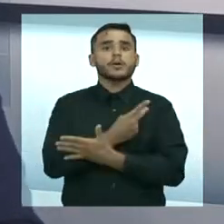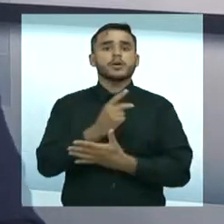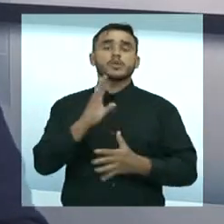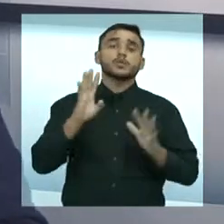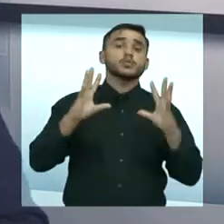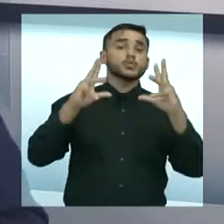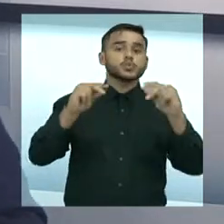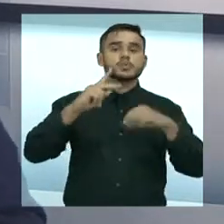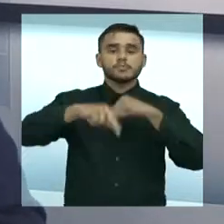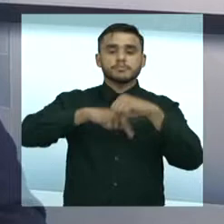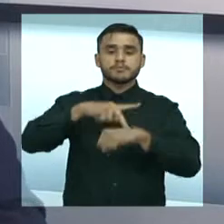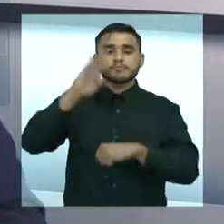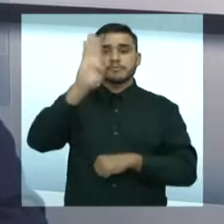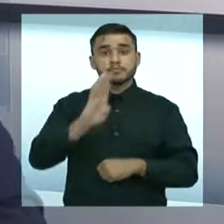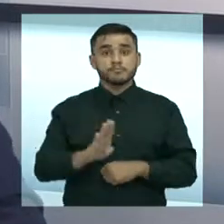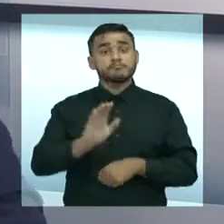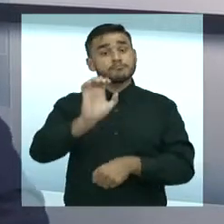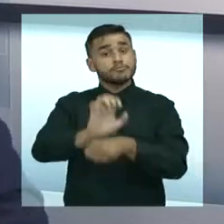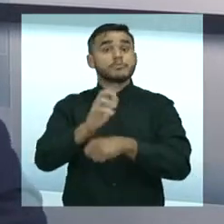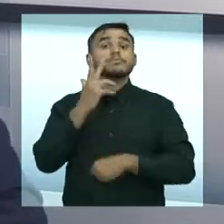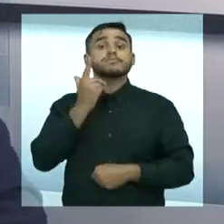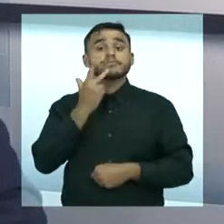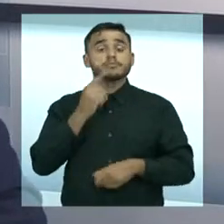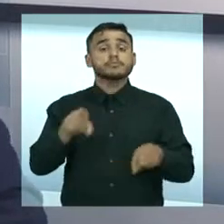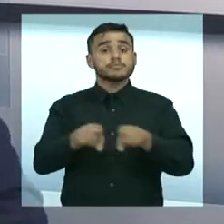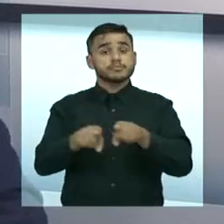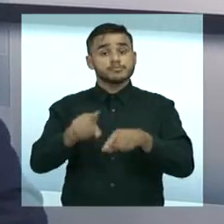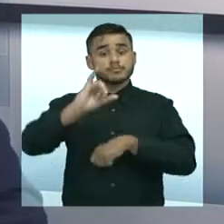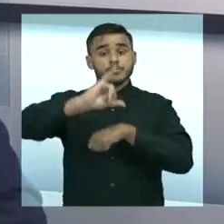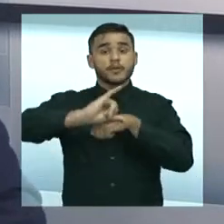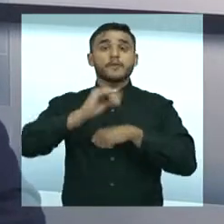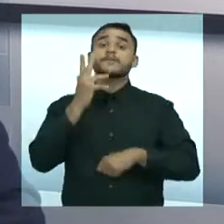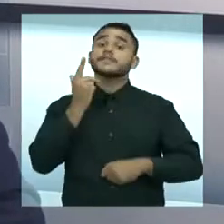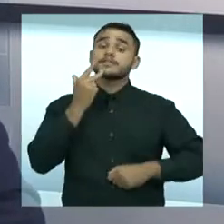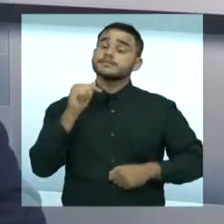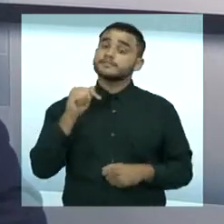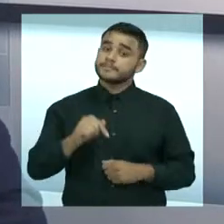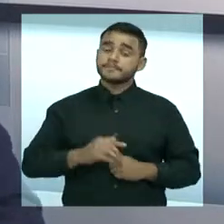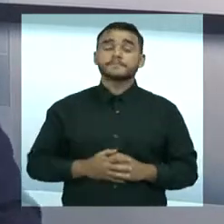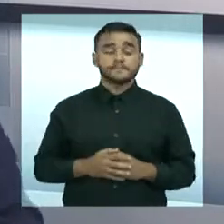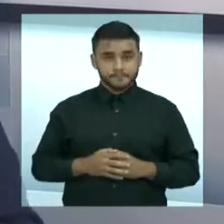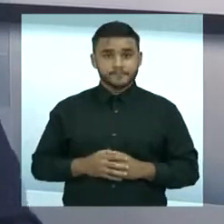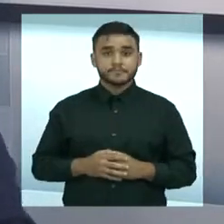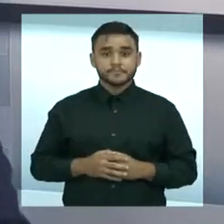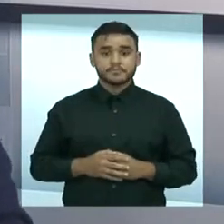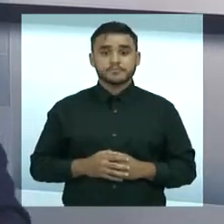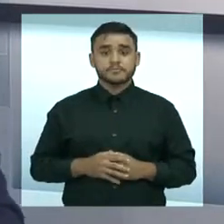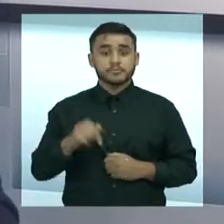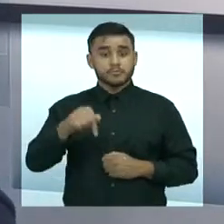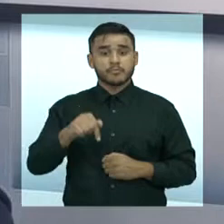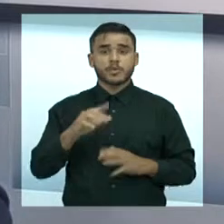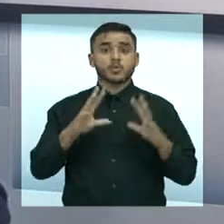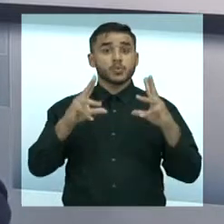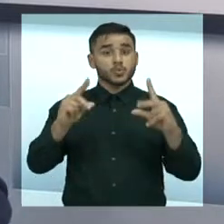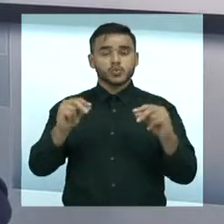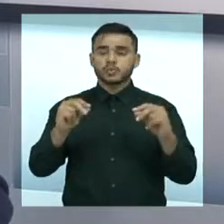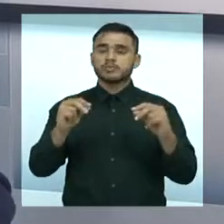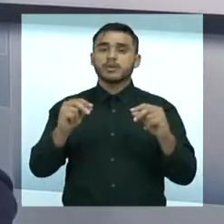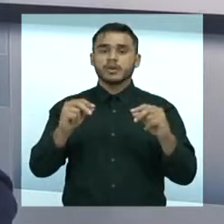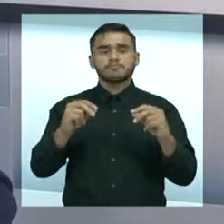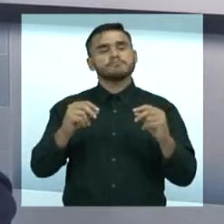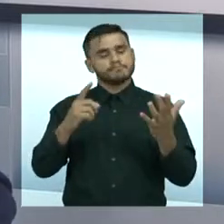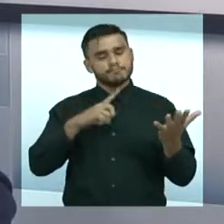no país, no Ceará e em Fortaleza. Este é um período de recesso das casas